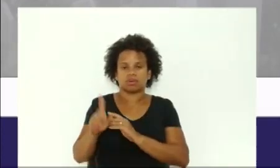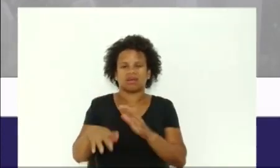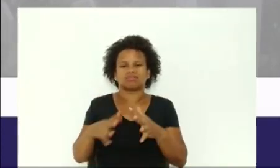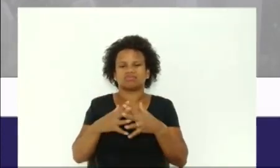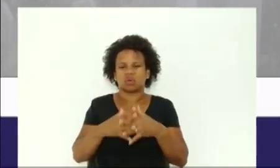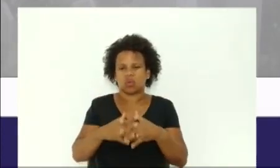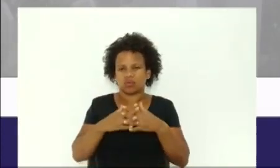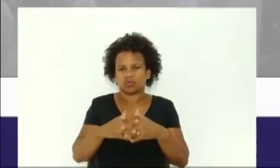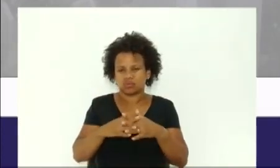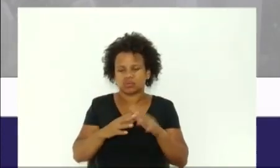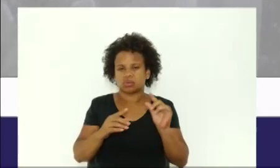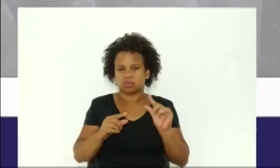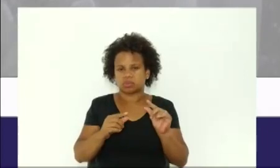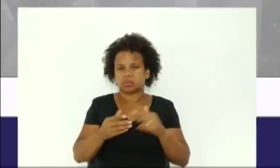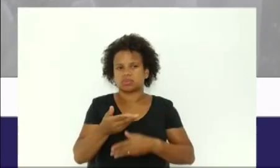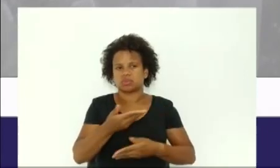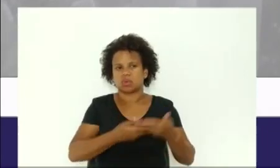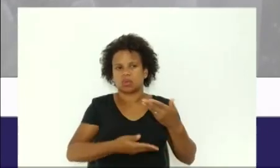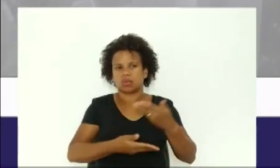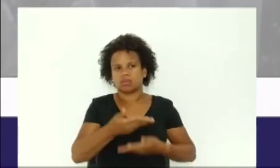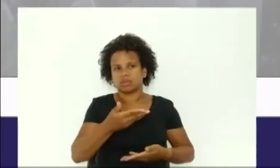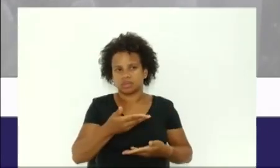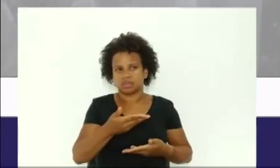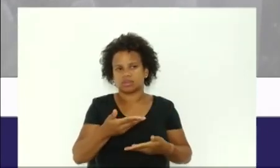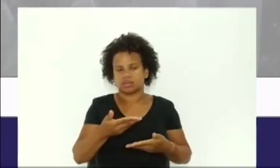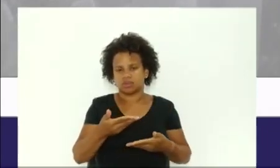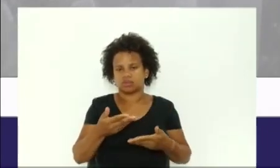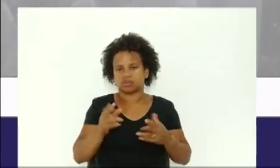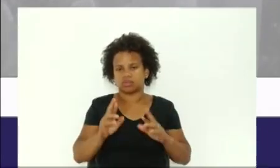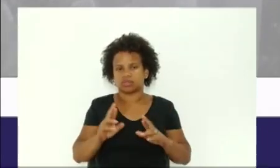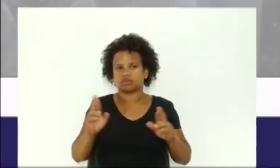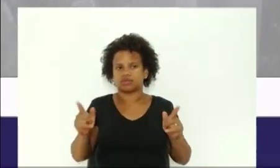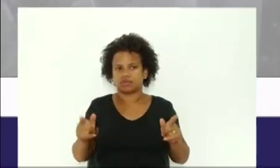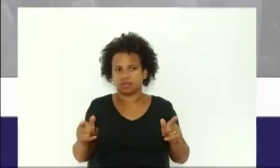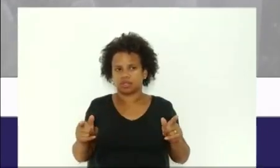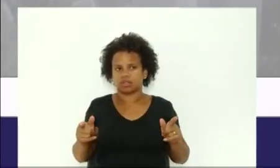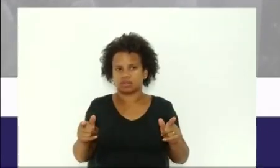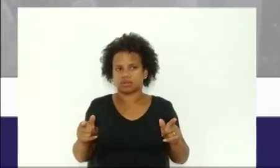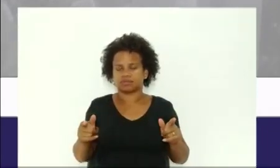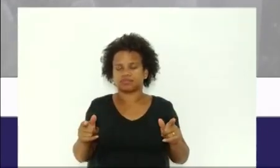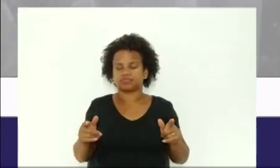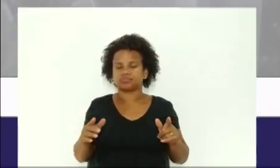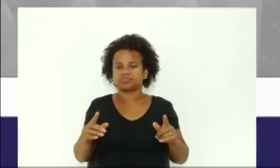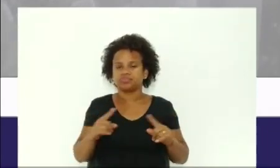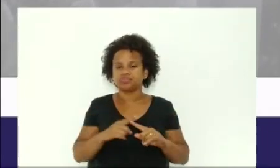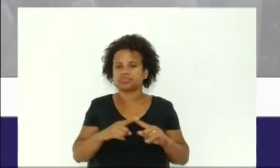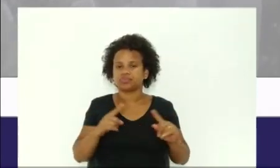sobre compensação dessa diferença. No entanto,